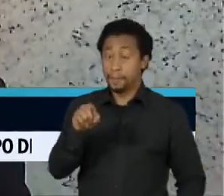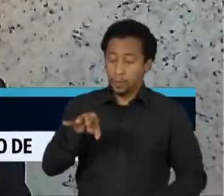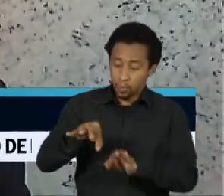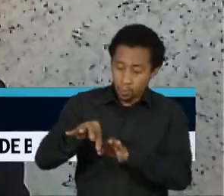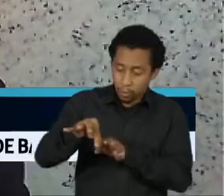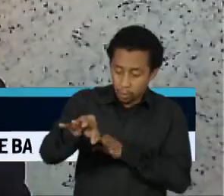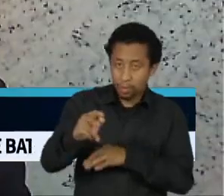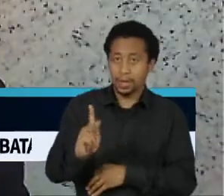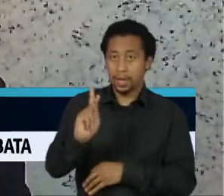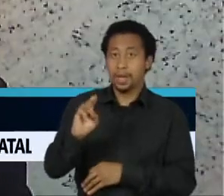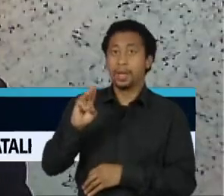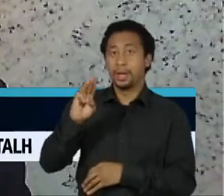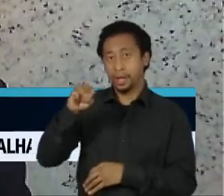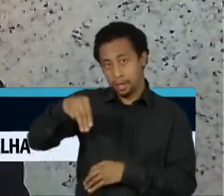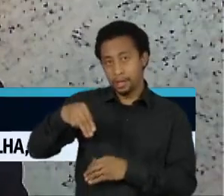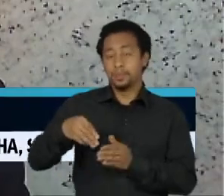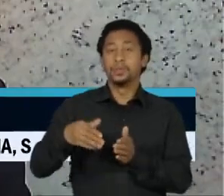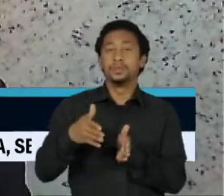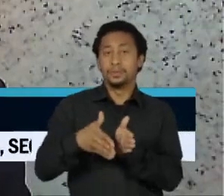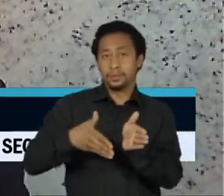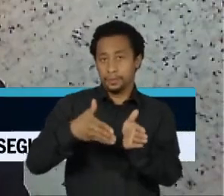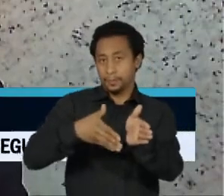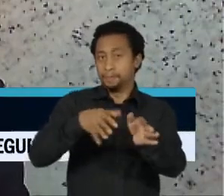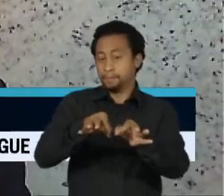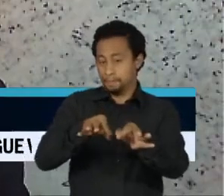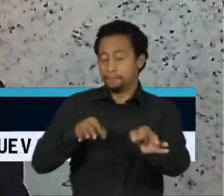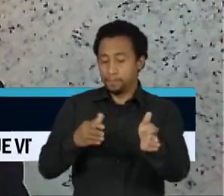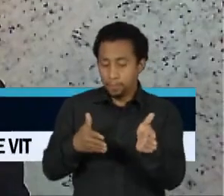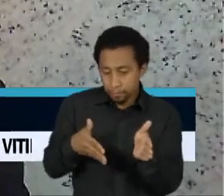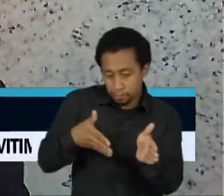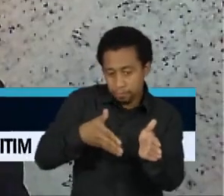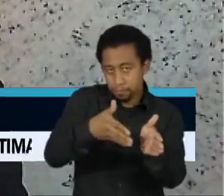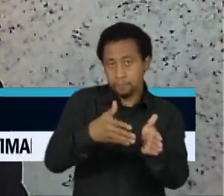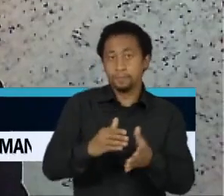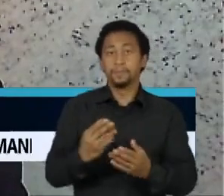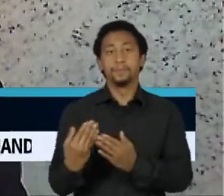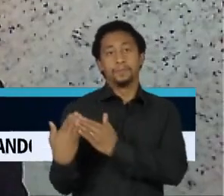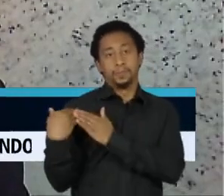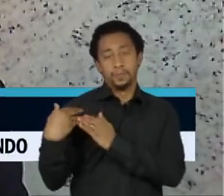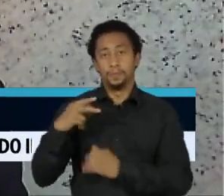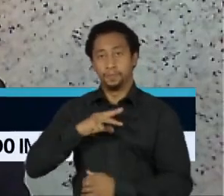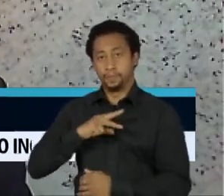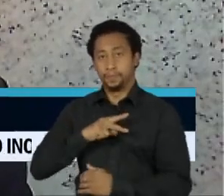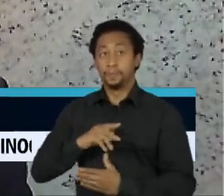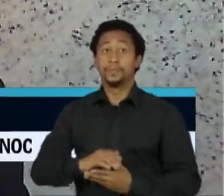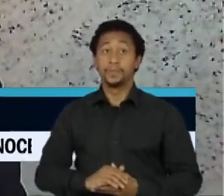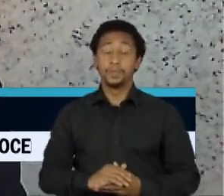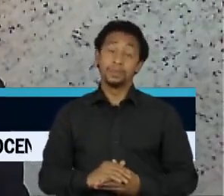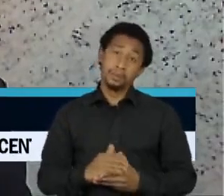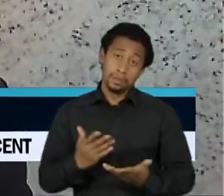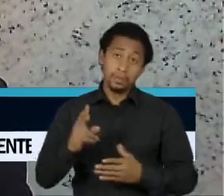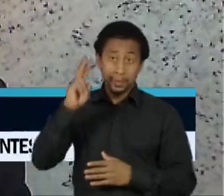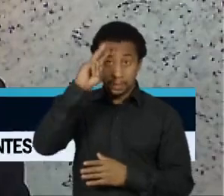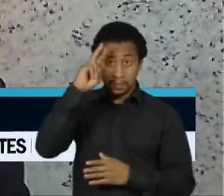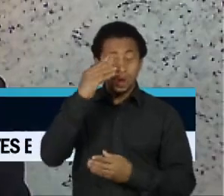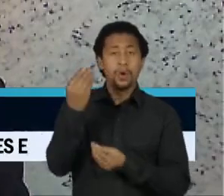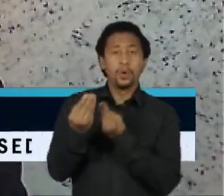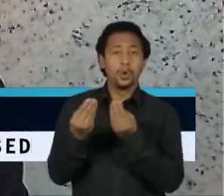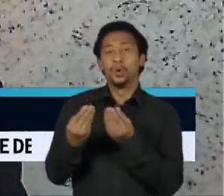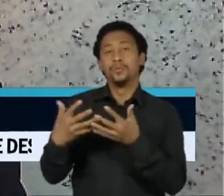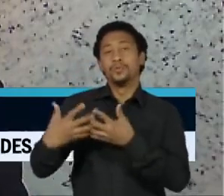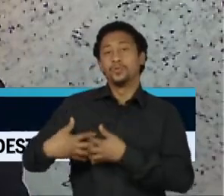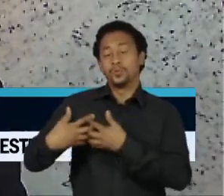Vale destacar o avanço que foi o PPI, né, o Programa de Parcerias e Investimento, e os diferentes leilões e